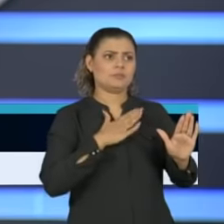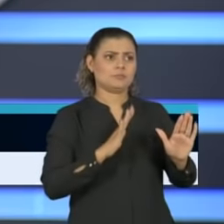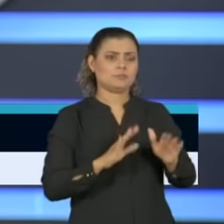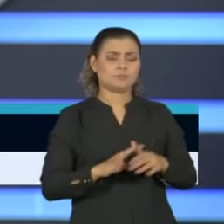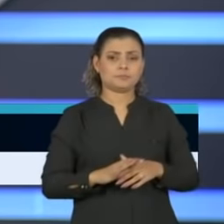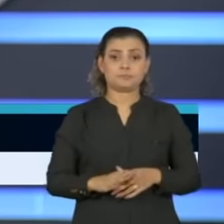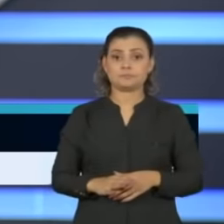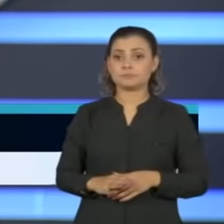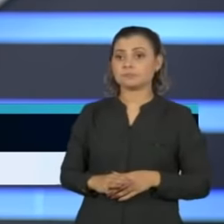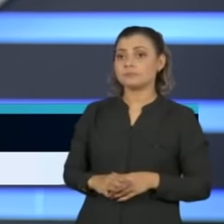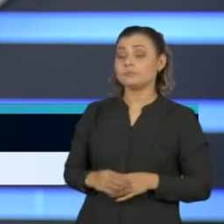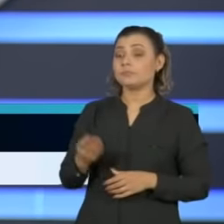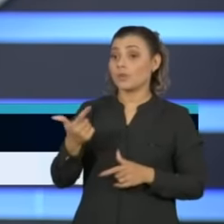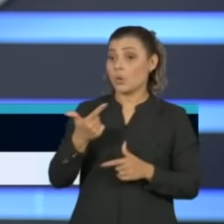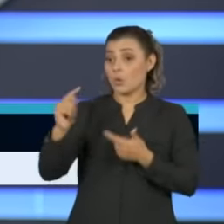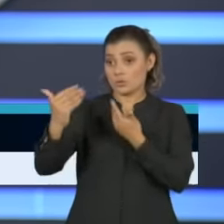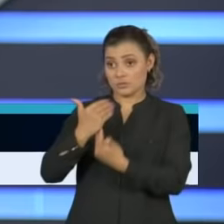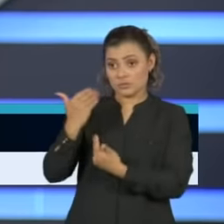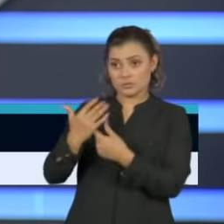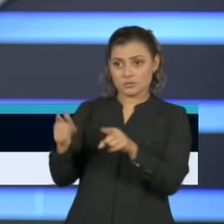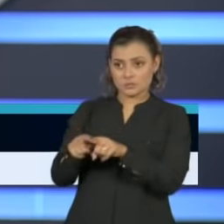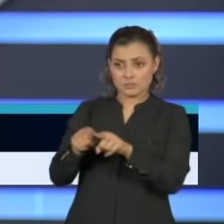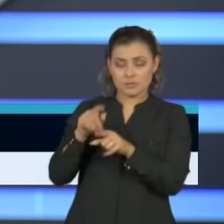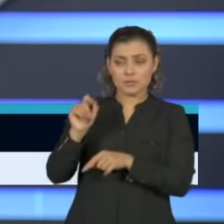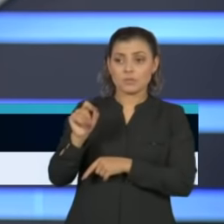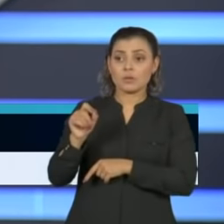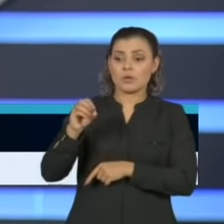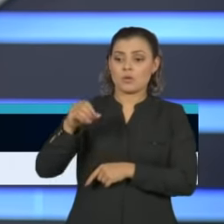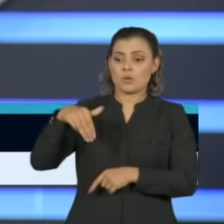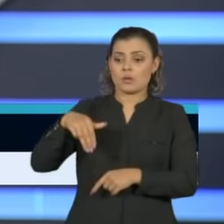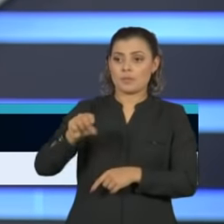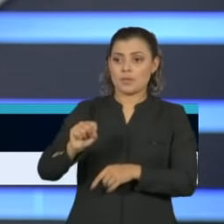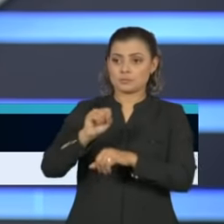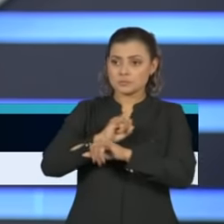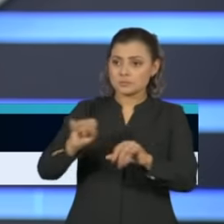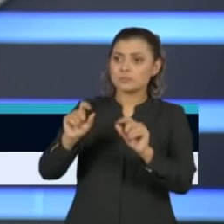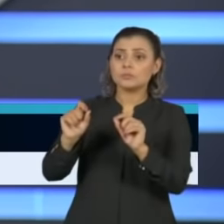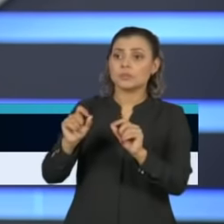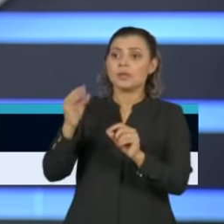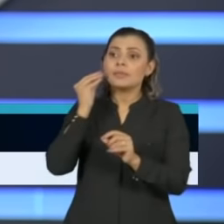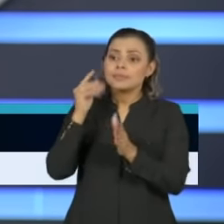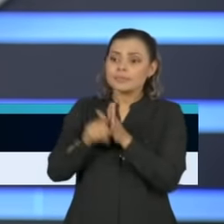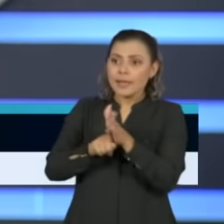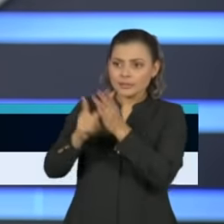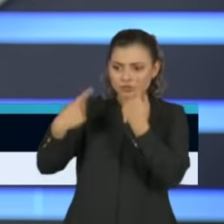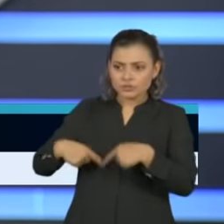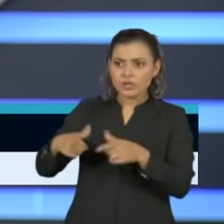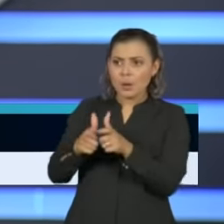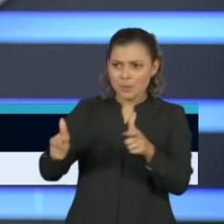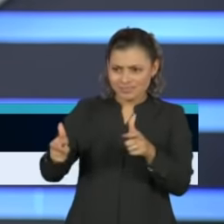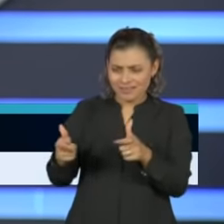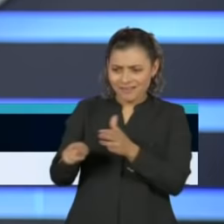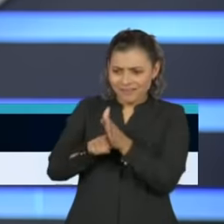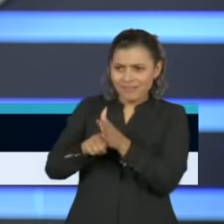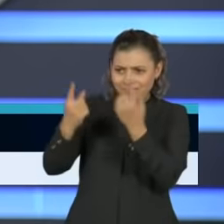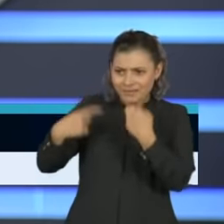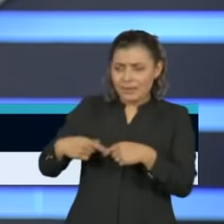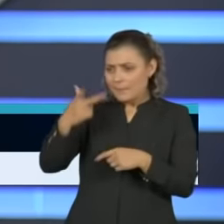Doutor, outra orientação da OMS hoje foi para aumentar o número de testagem, de testes, e inclusive em